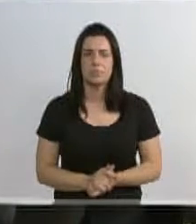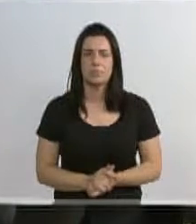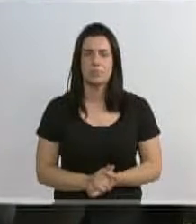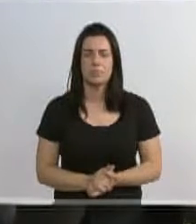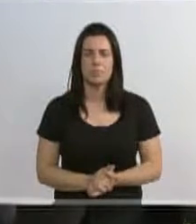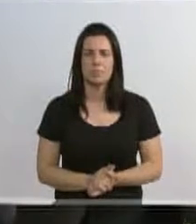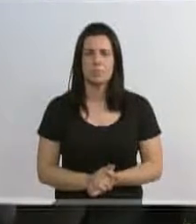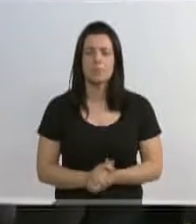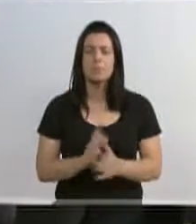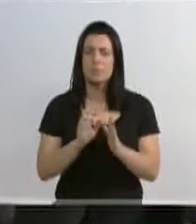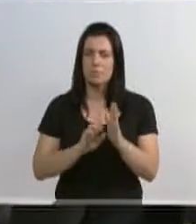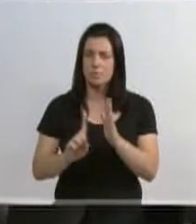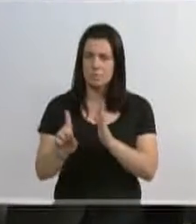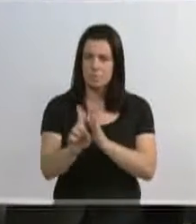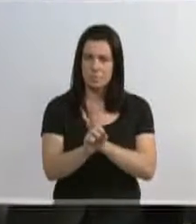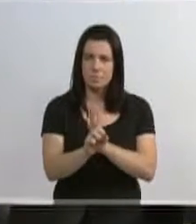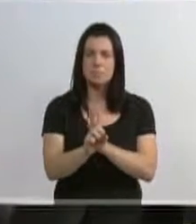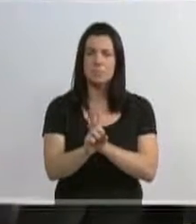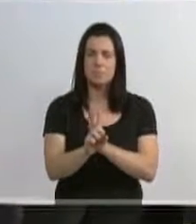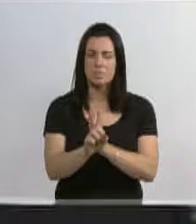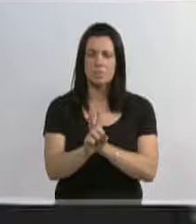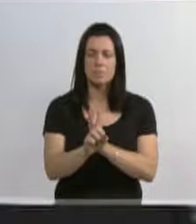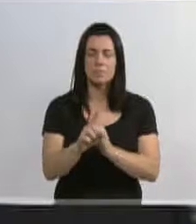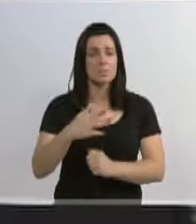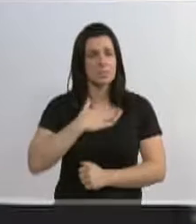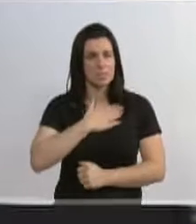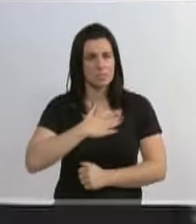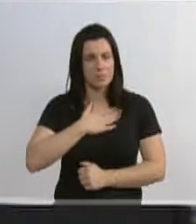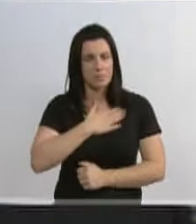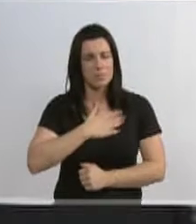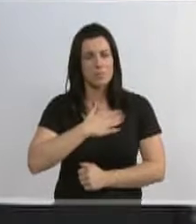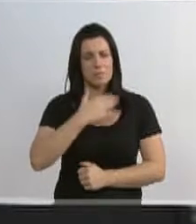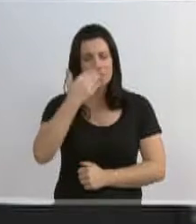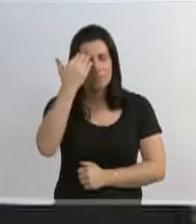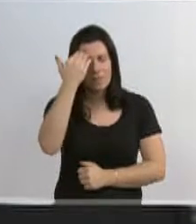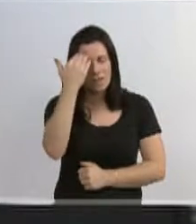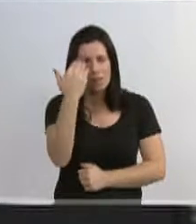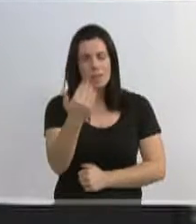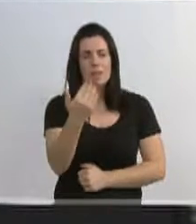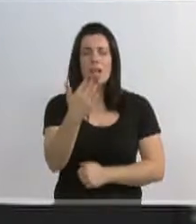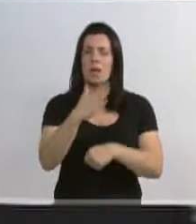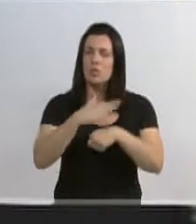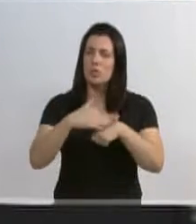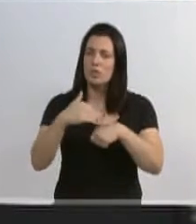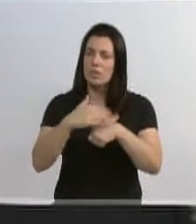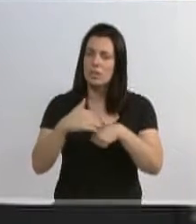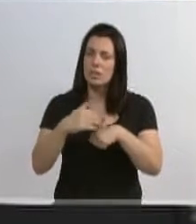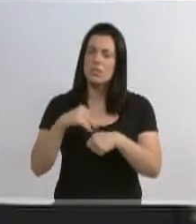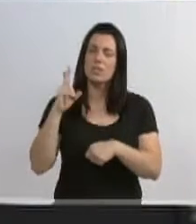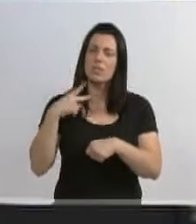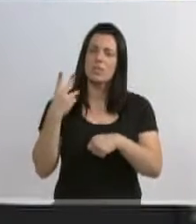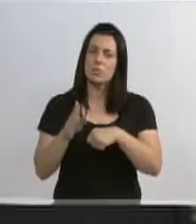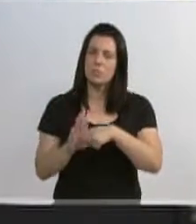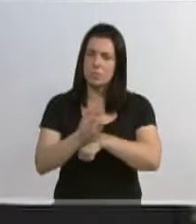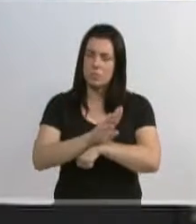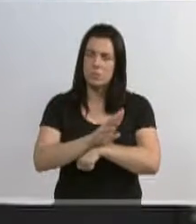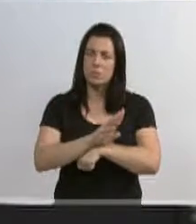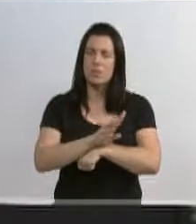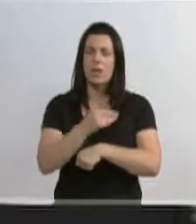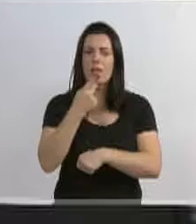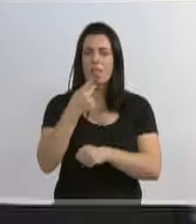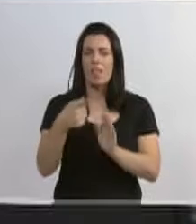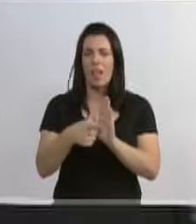Pela ordem, senhor presidente, gostaria de agradecer aqui a gentileza do vereador Zeca Bombeiro em se